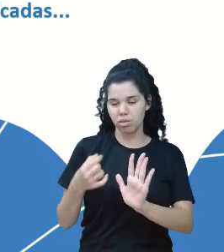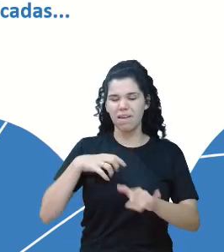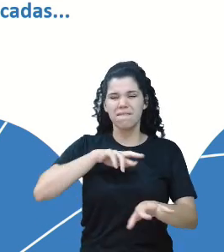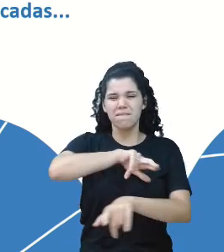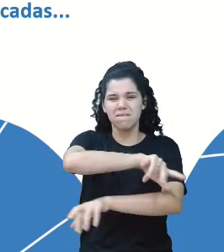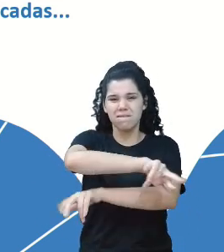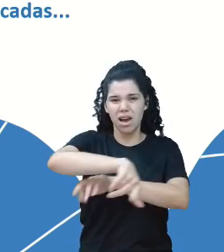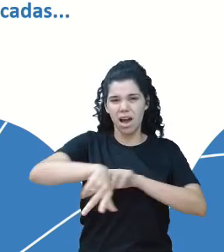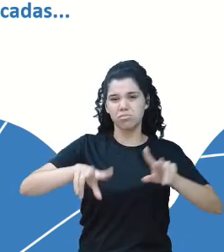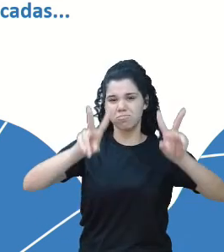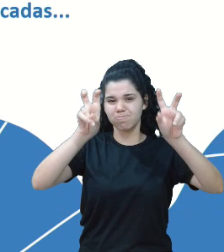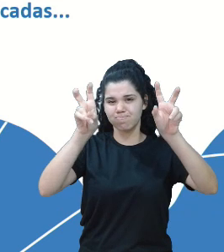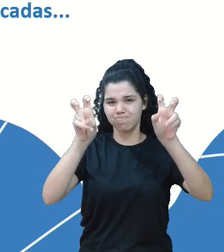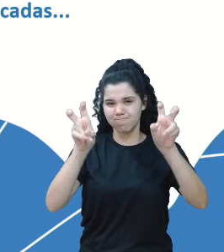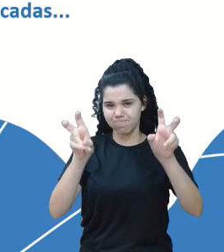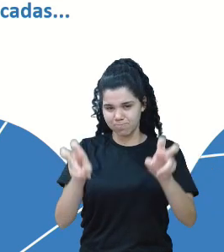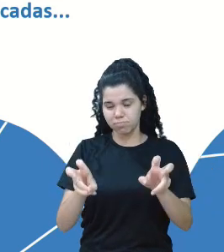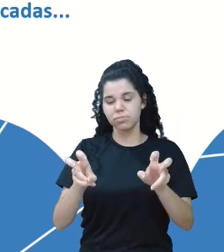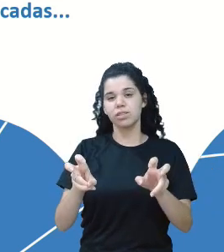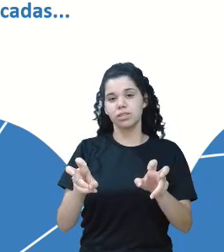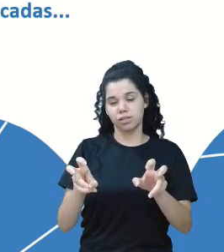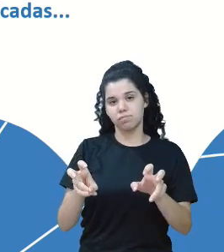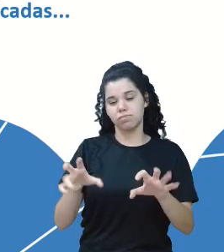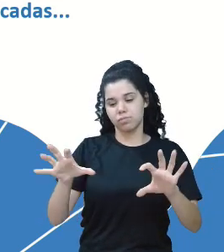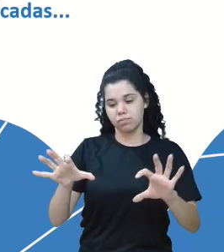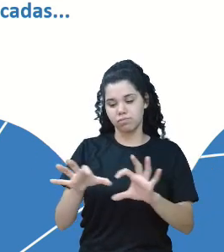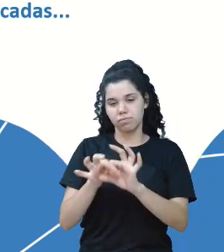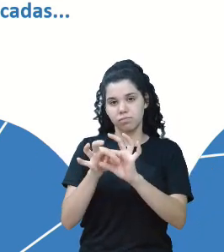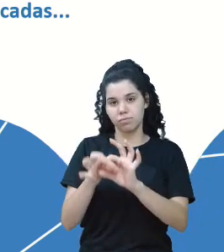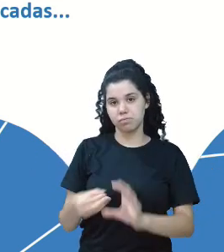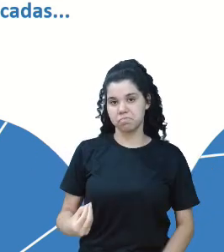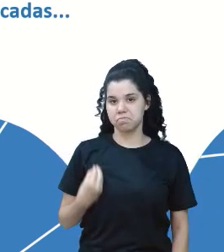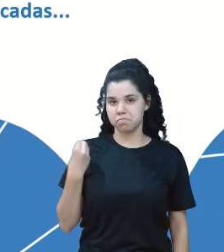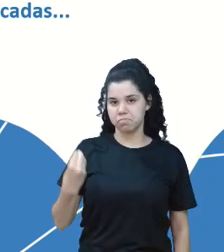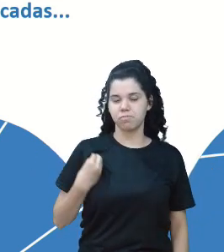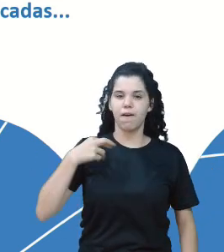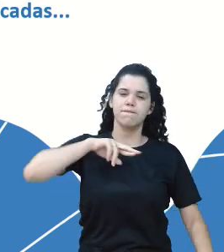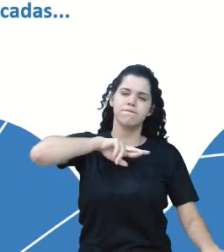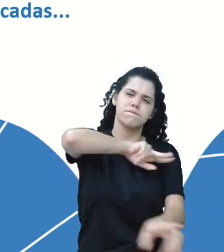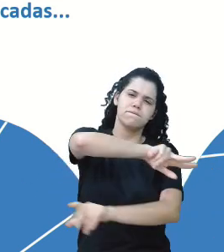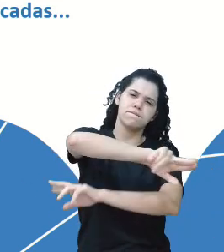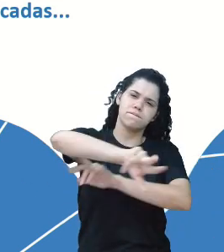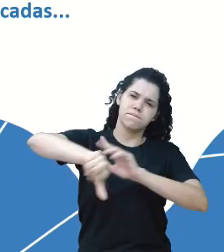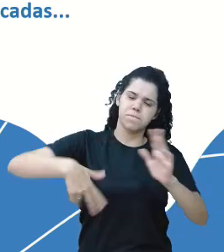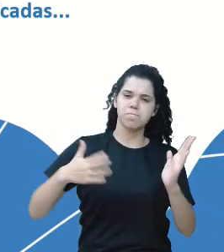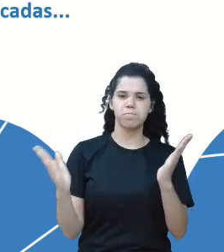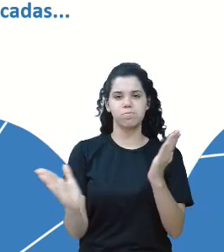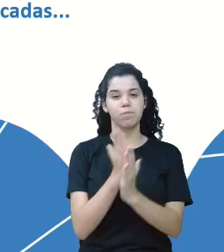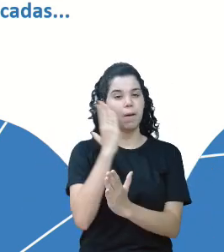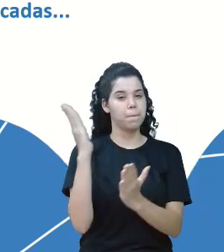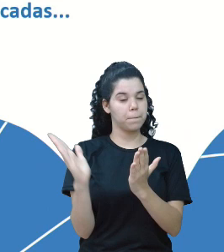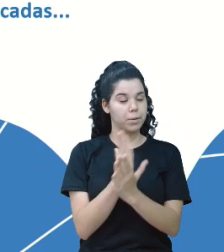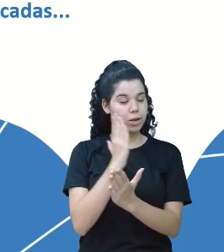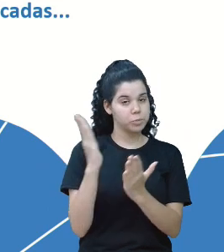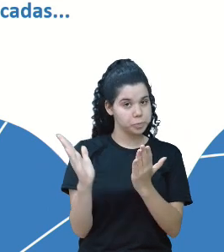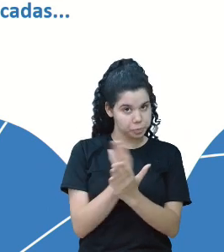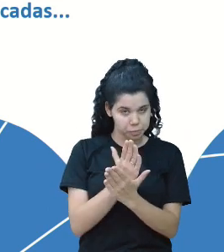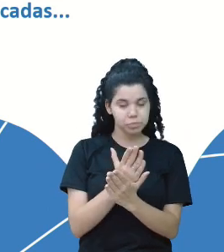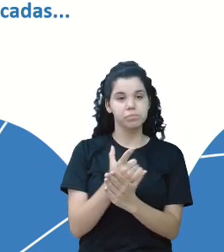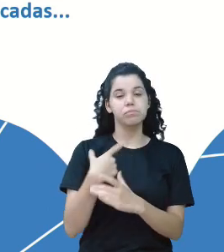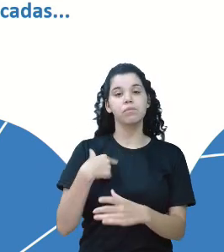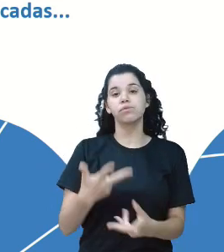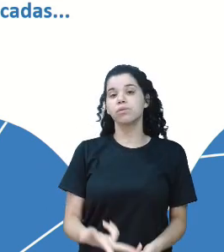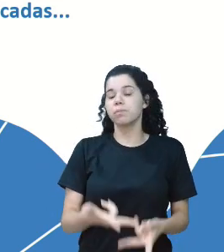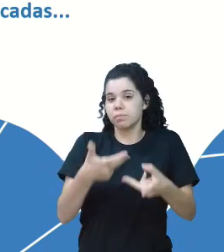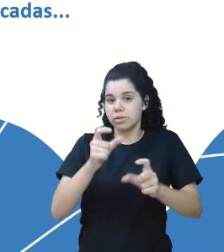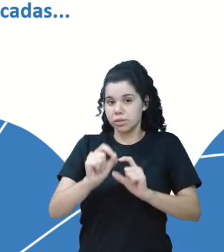tipos inesquecíveis, vivendo situações as mais diversas. Nas páginas de Coração Roubado, você